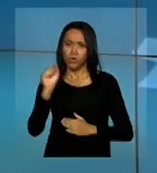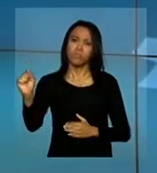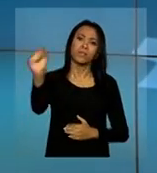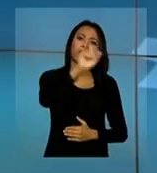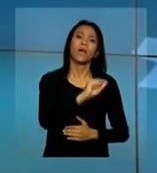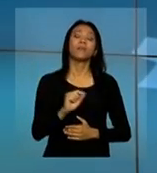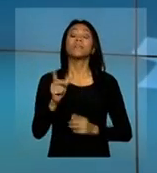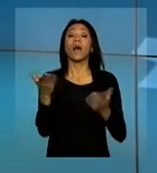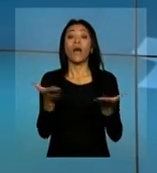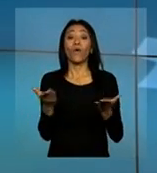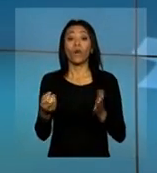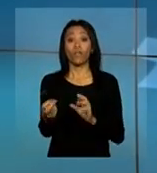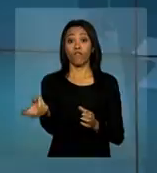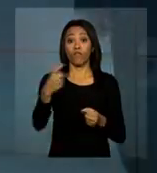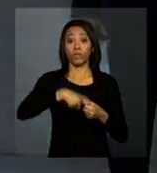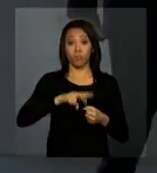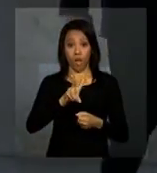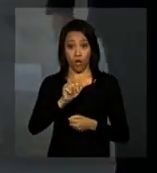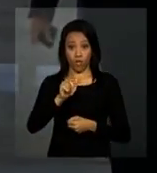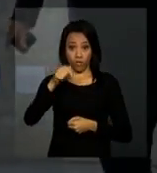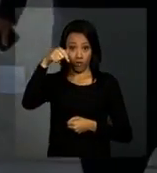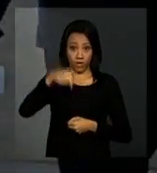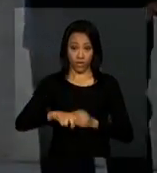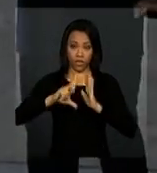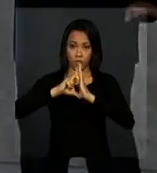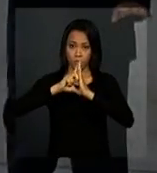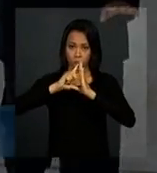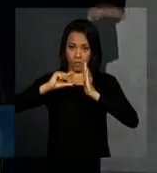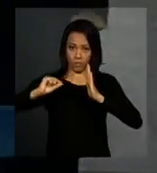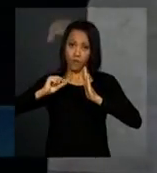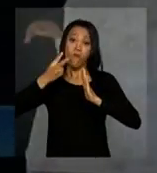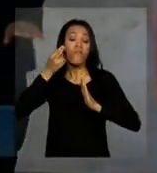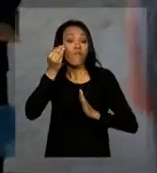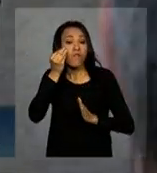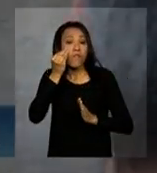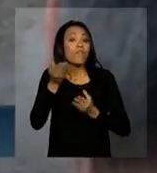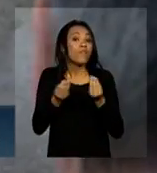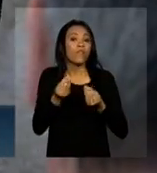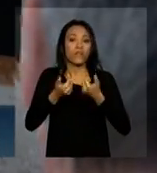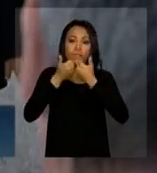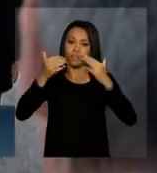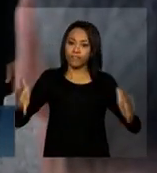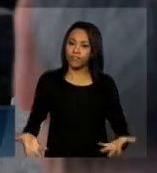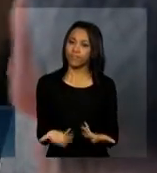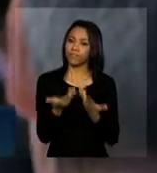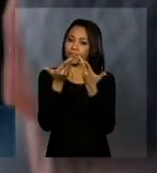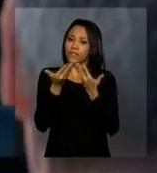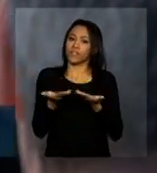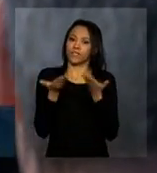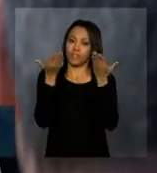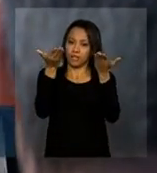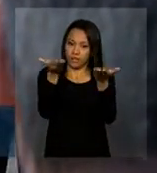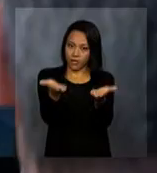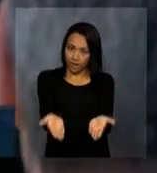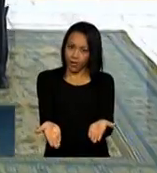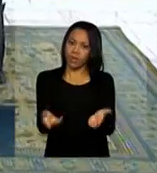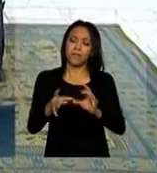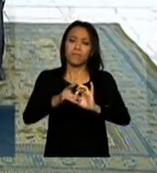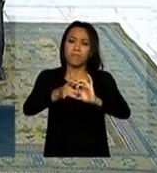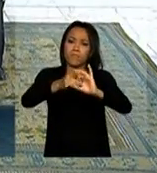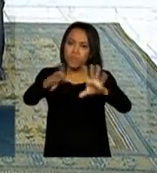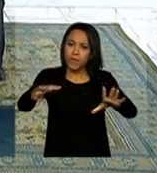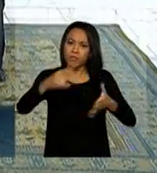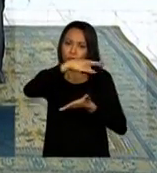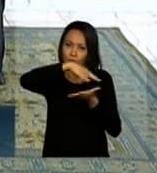E agora nós vamos ao vivo ao Palácio do Planalto acompanhar a cerimônia de entrega das credenciais de